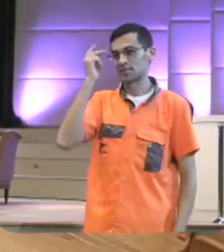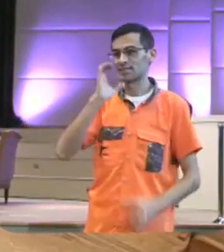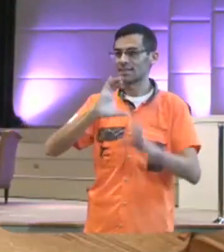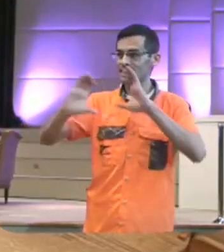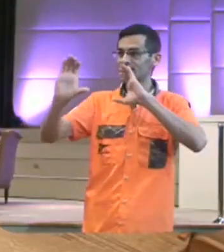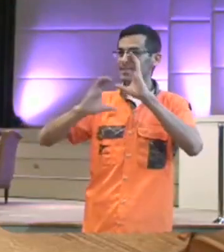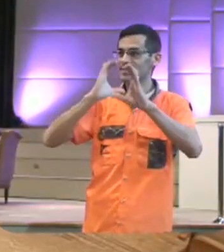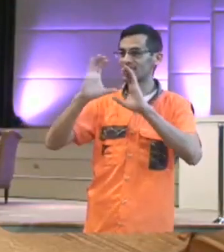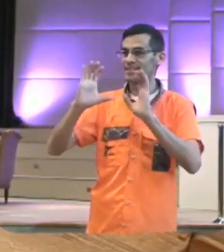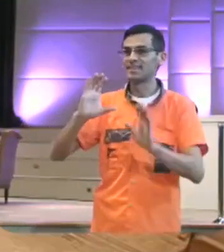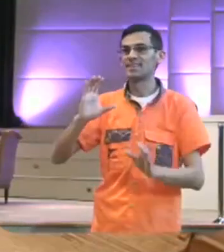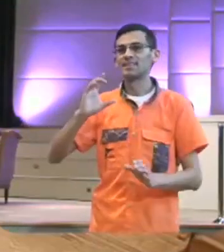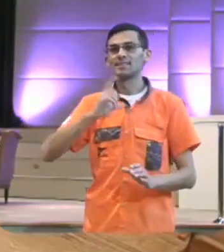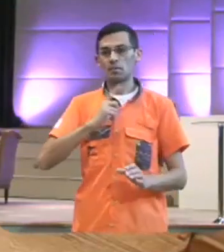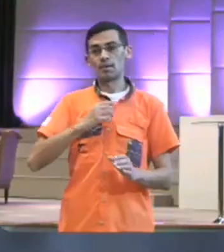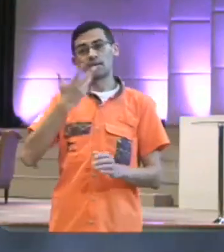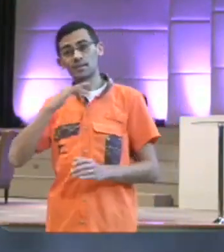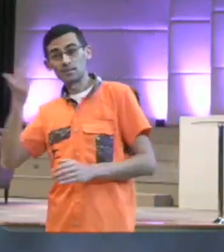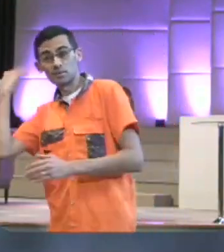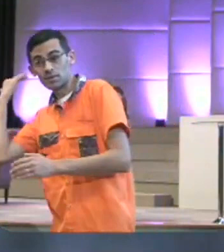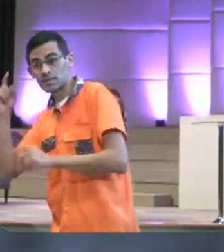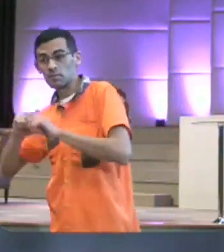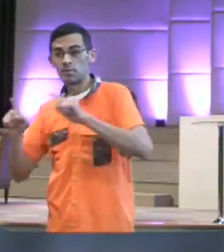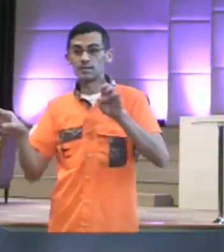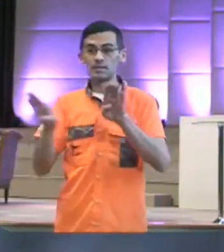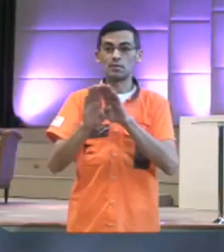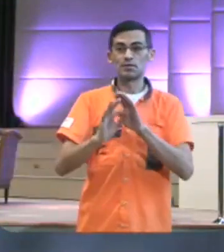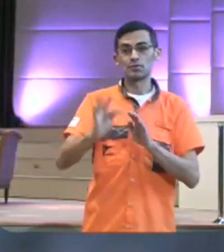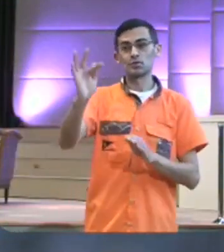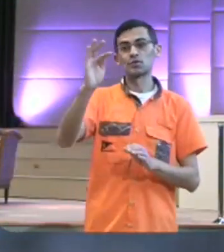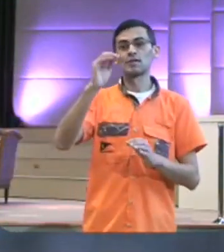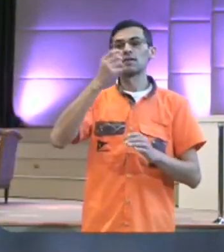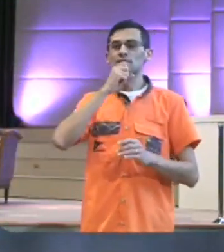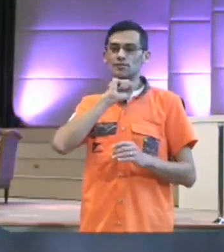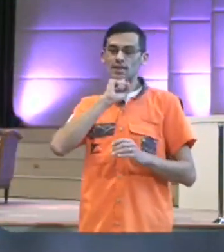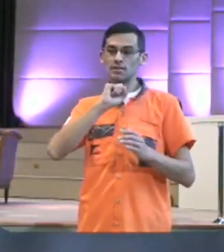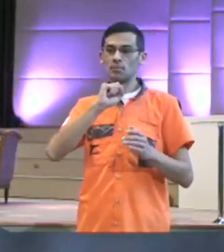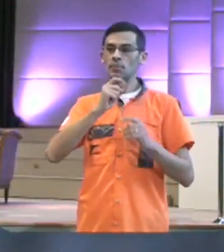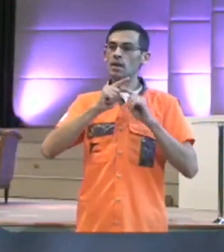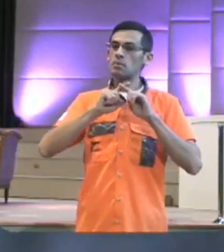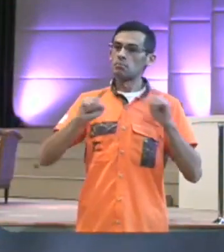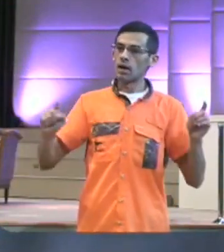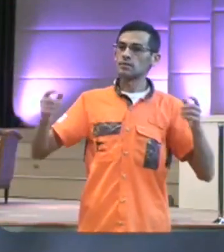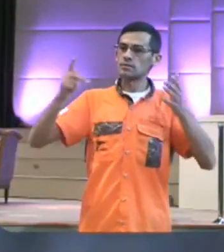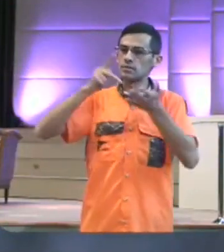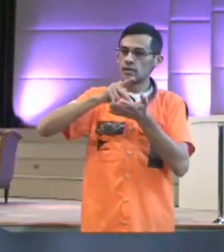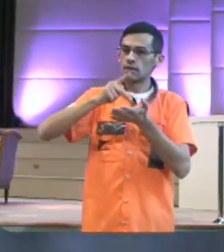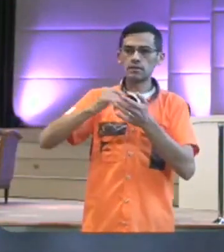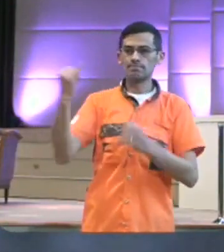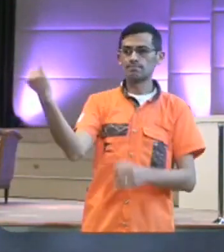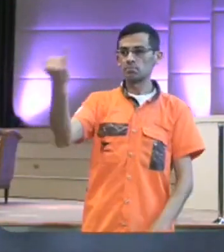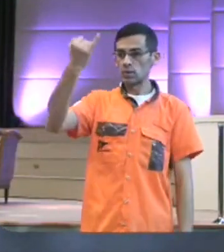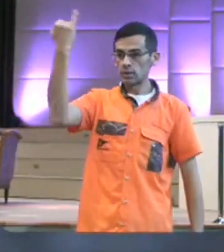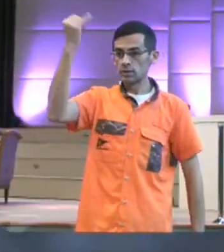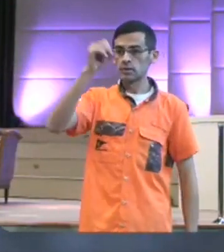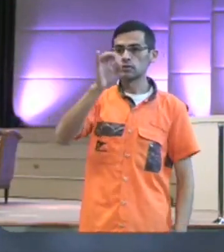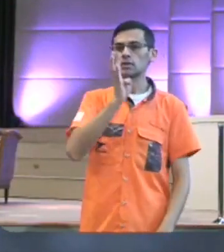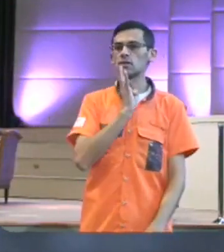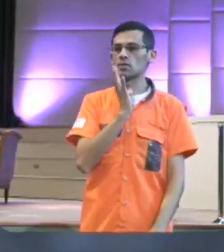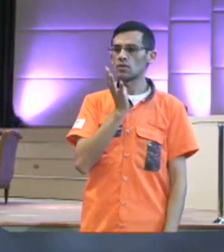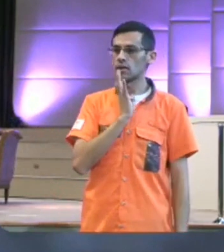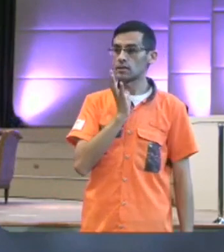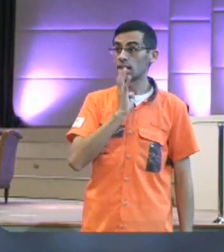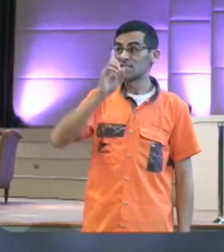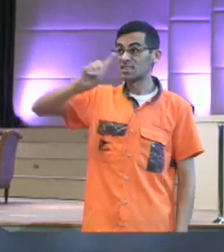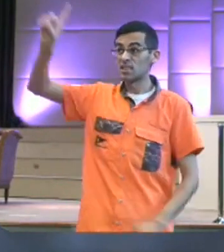quem cantou já como velhinho aqui? Levanta a mão, quero ver. Canta mais uma vez, porque essa é a mensagem. Se você